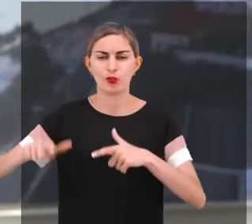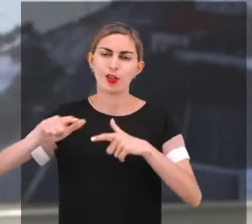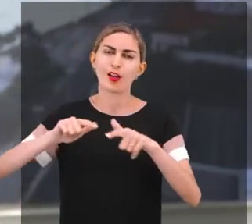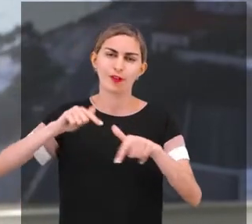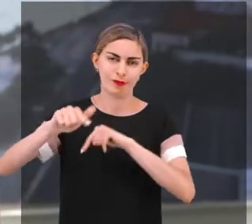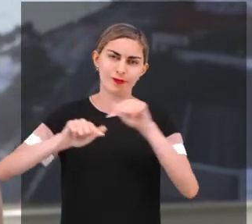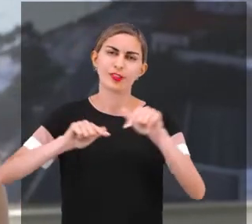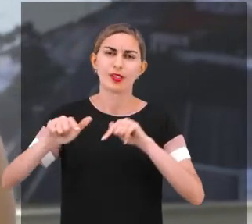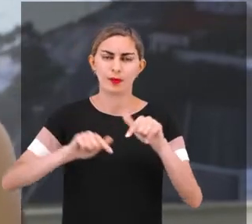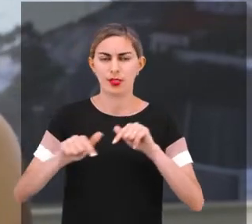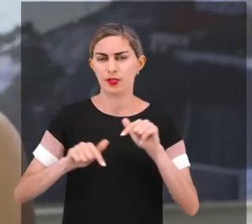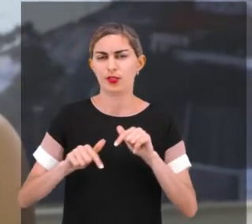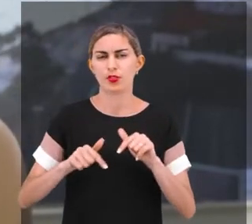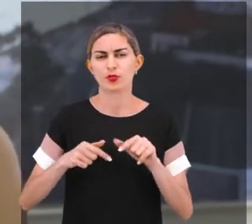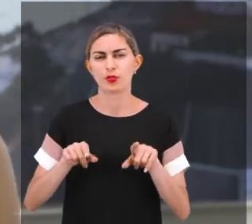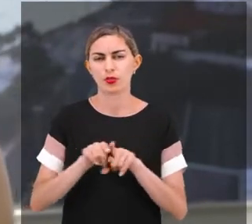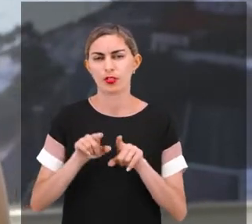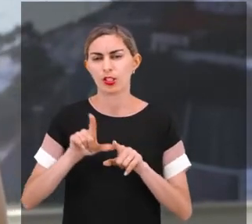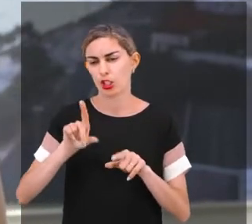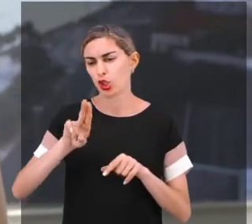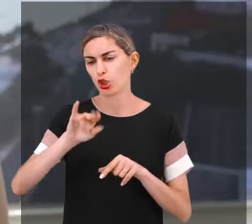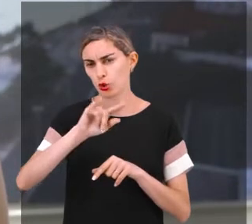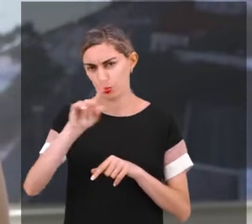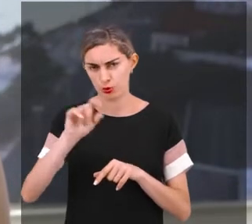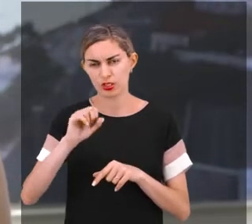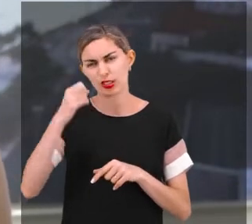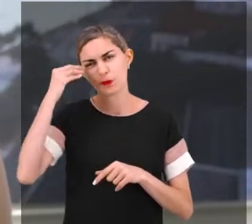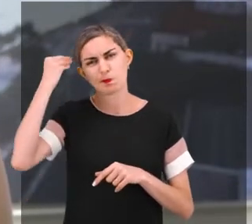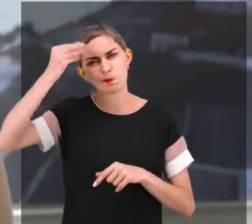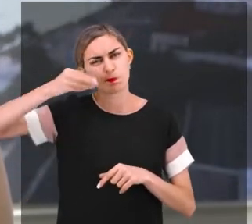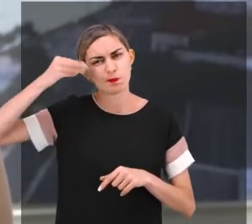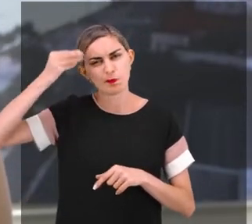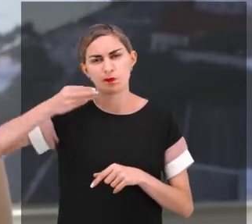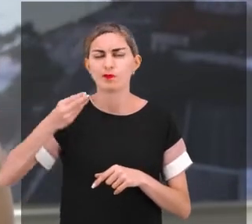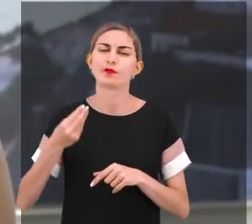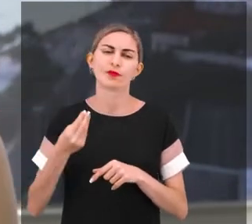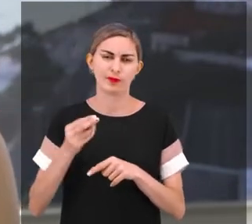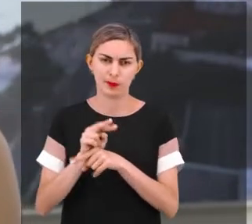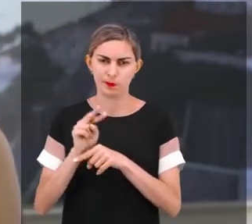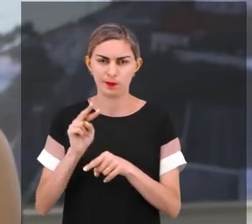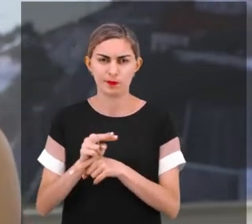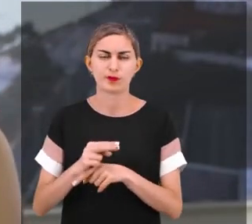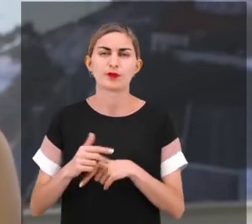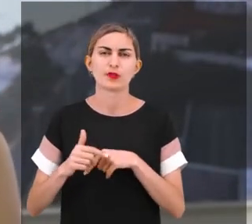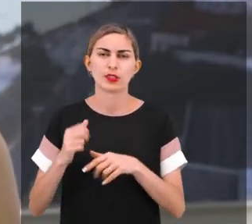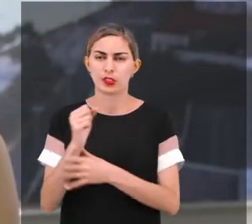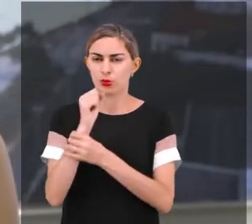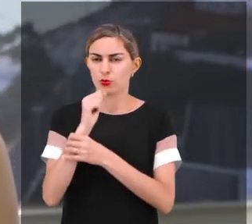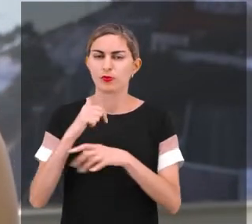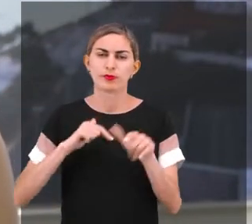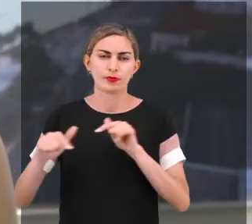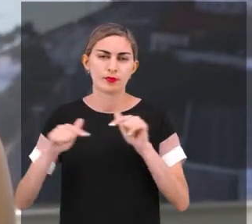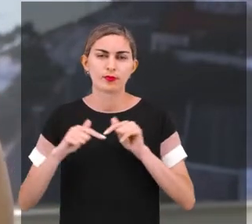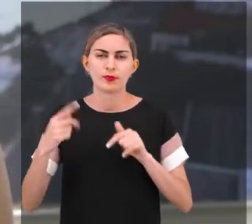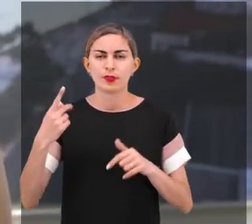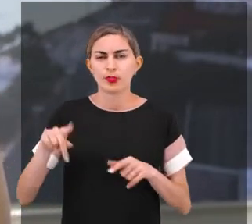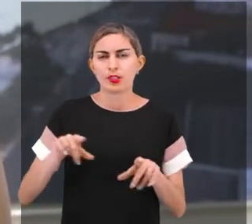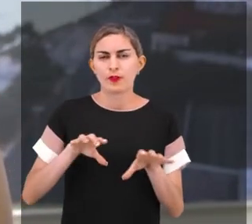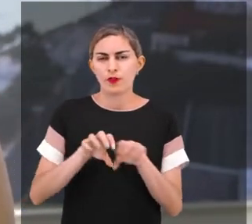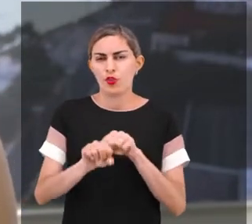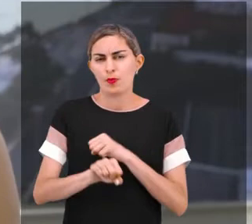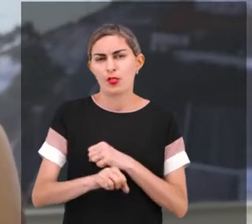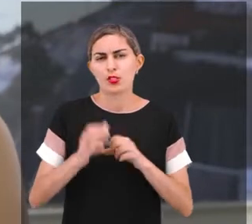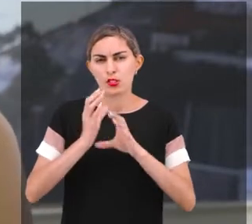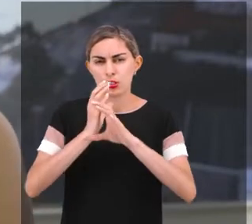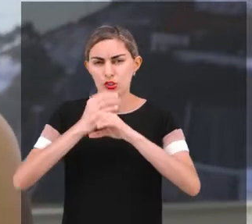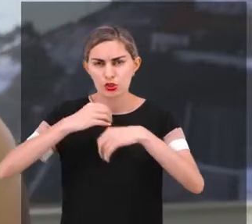na atividade portuária. Luiz tem uma gama de experiência na área preventiva, segurança do trabalho. Luiz tem a